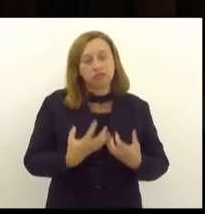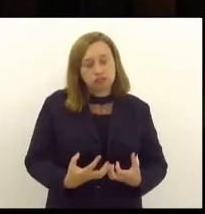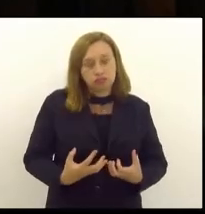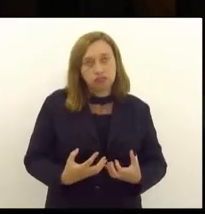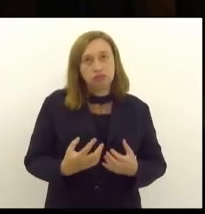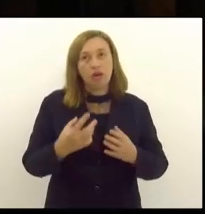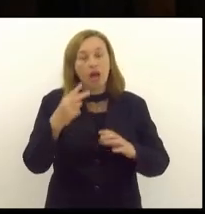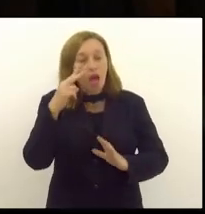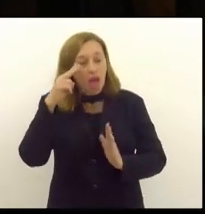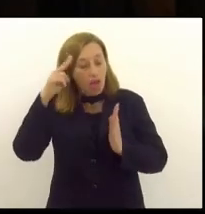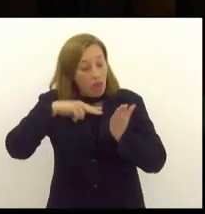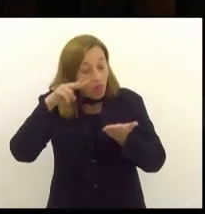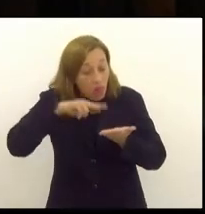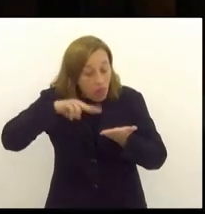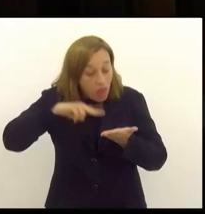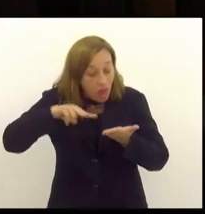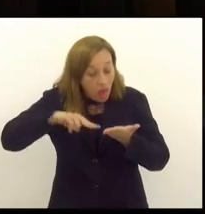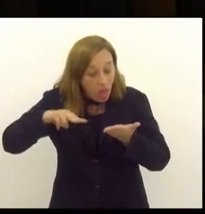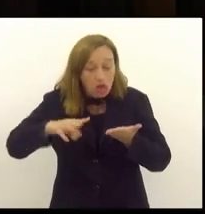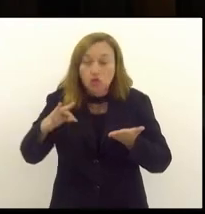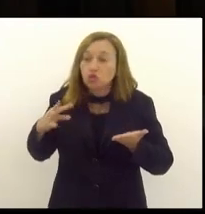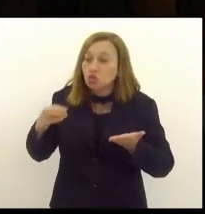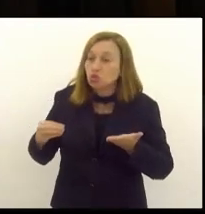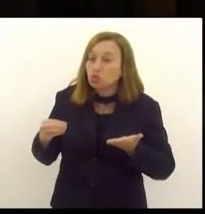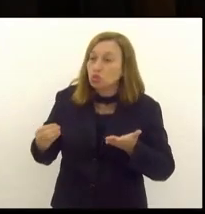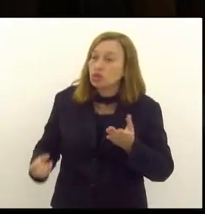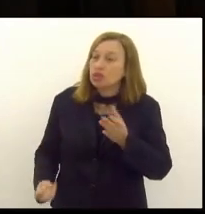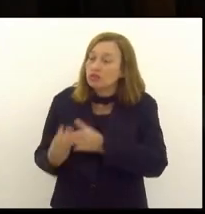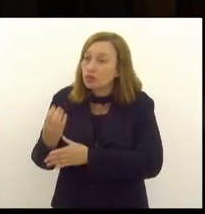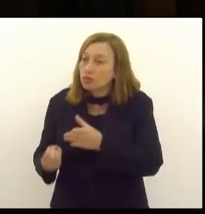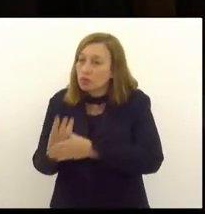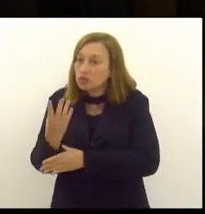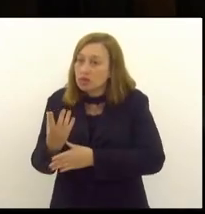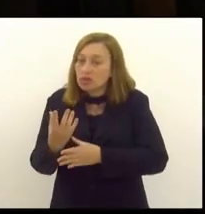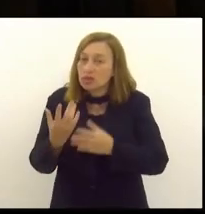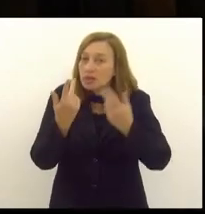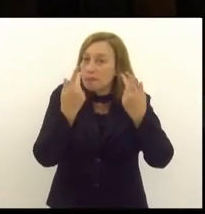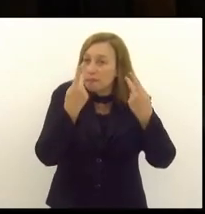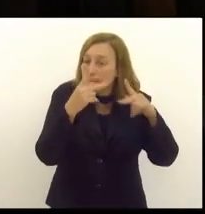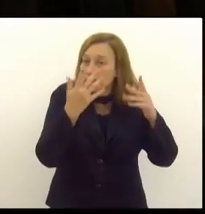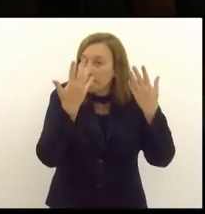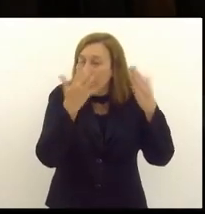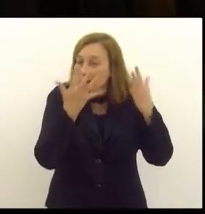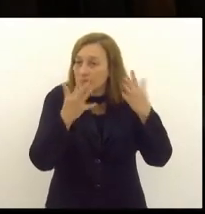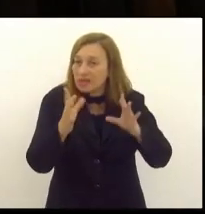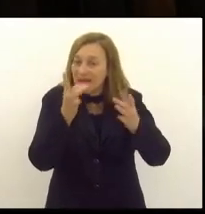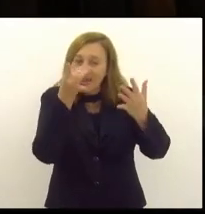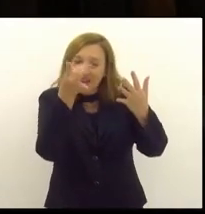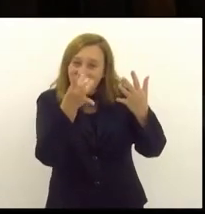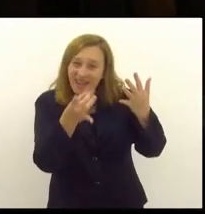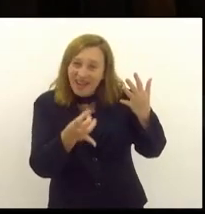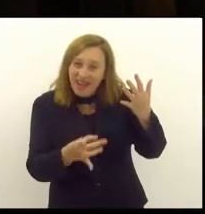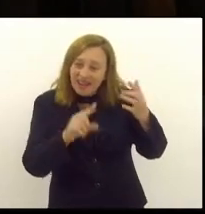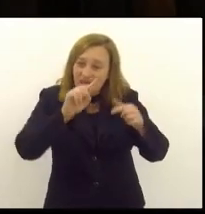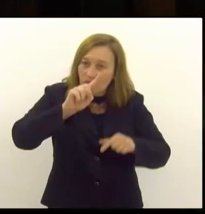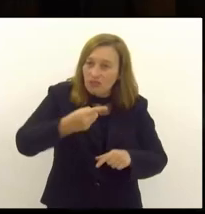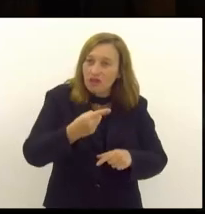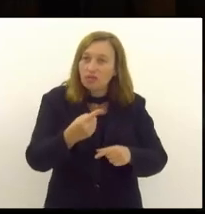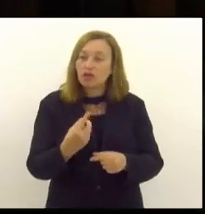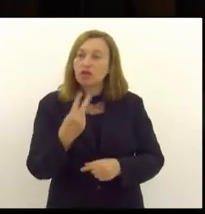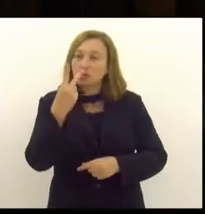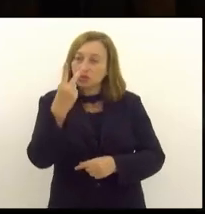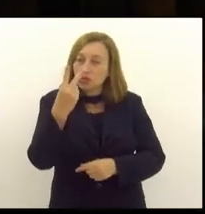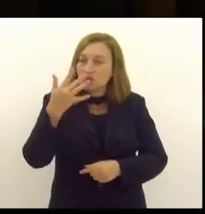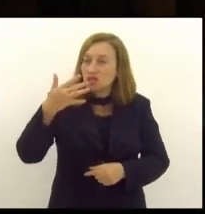produzido e de criticar ou elogiar cada vírgula, com despacho às 2 da manhã,